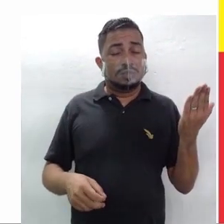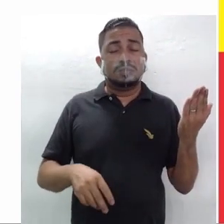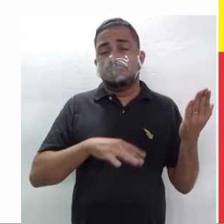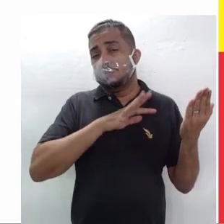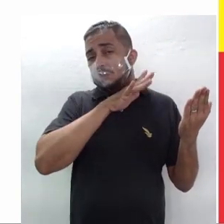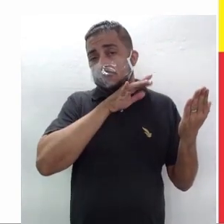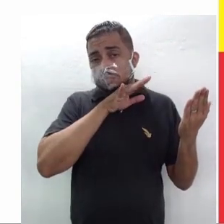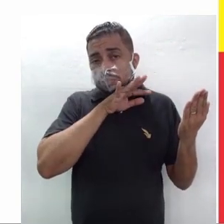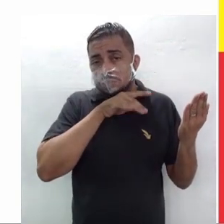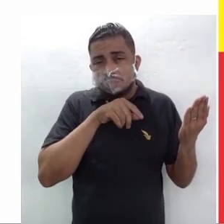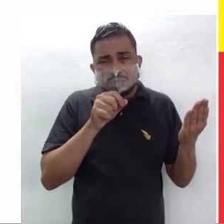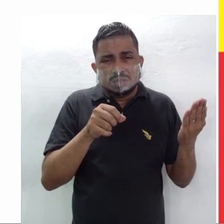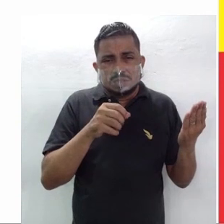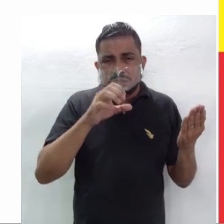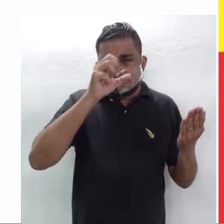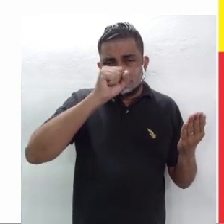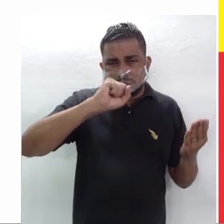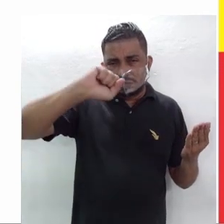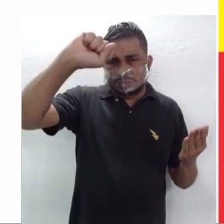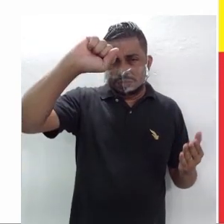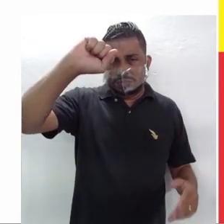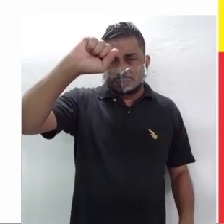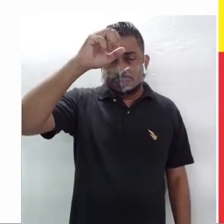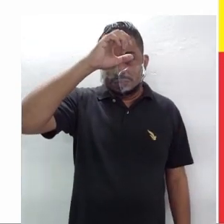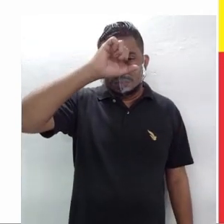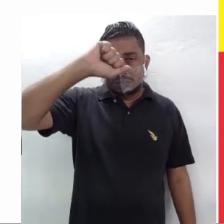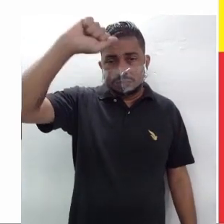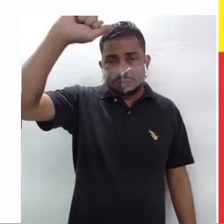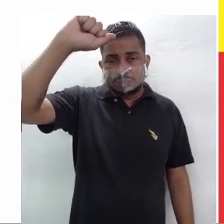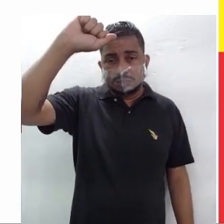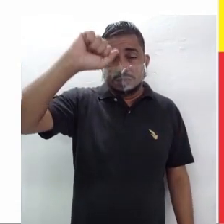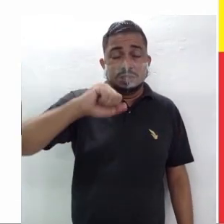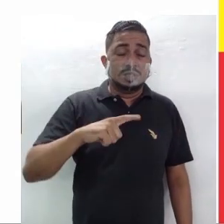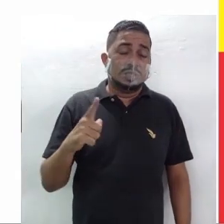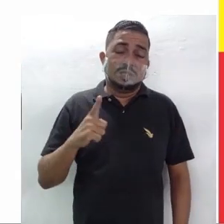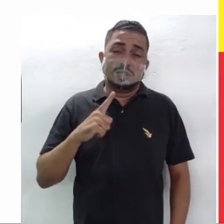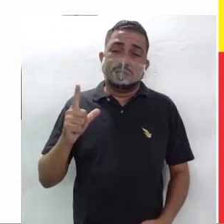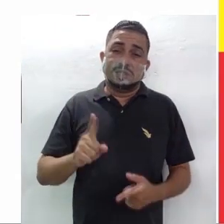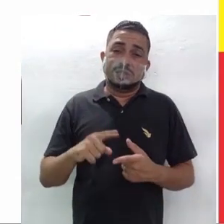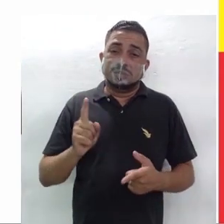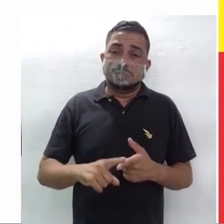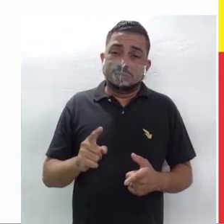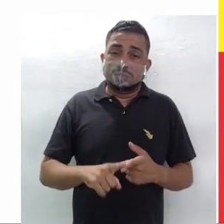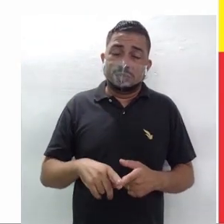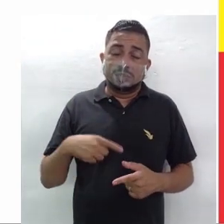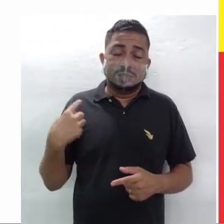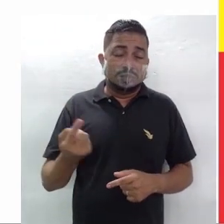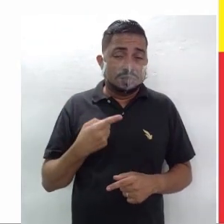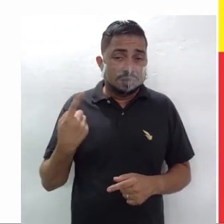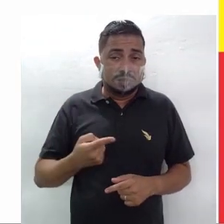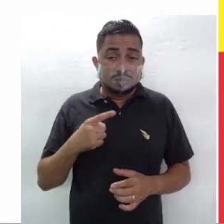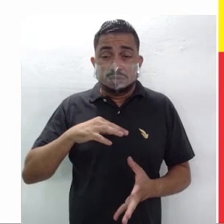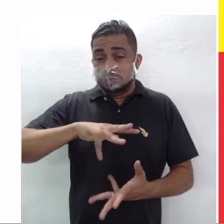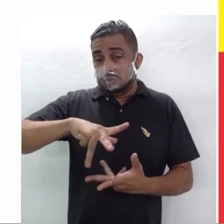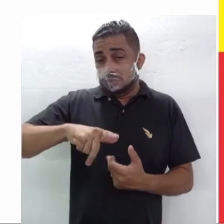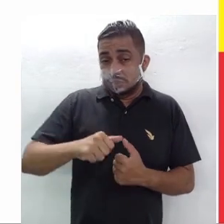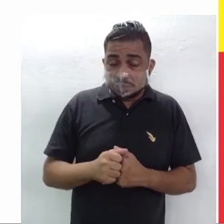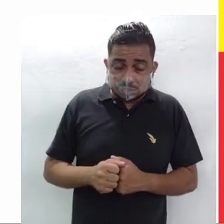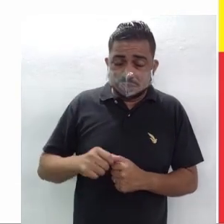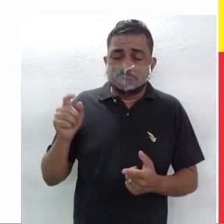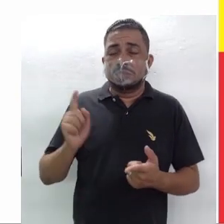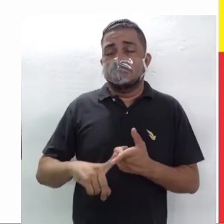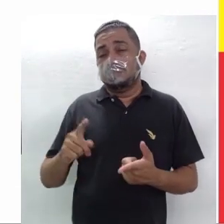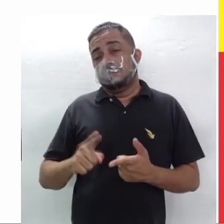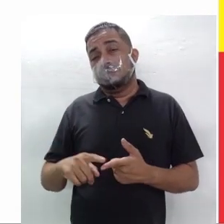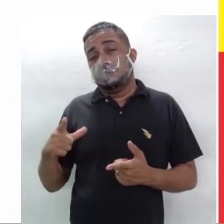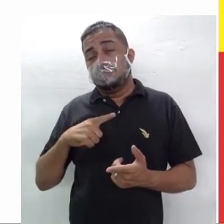um animal, no caso aí, que é um rinoceronte, que está em extinção, e do nosso planeta sendo